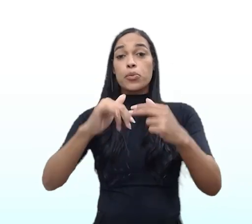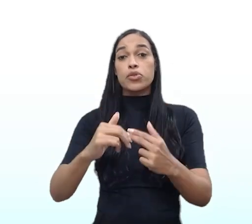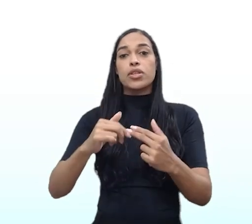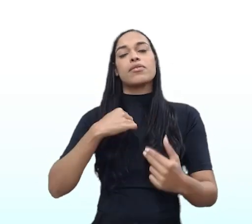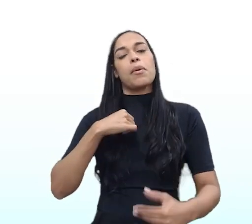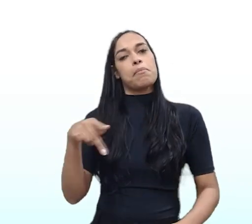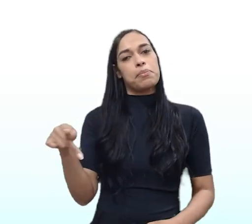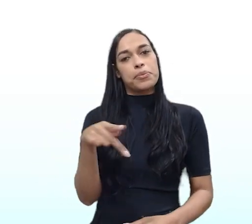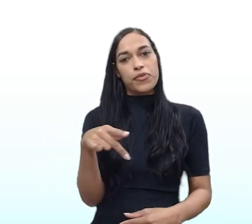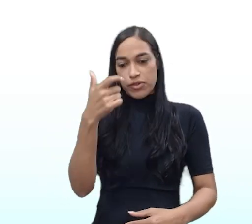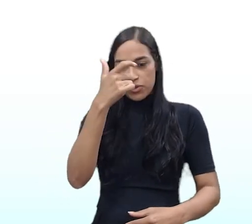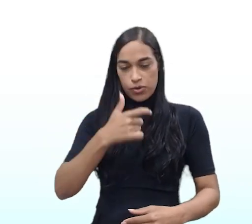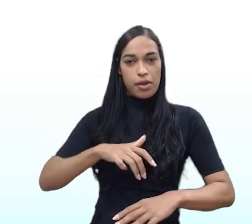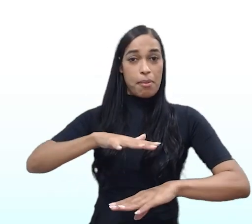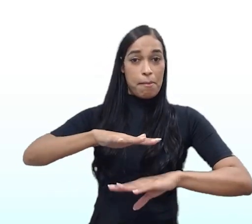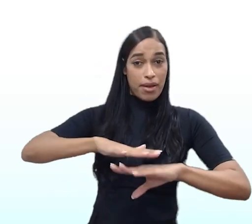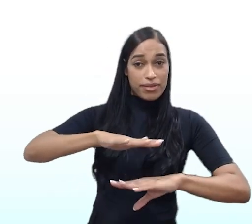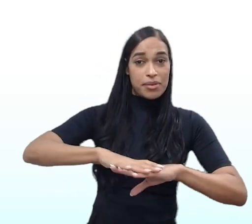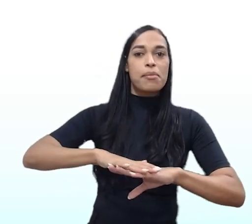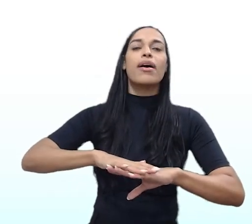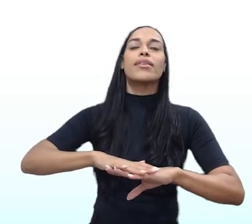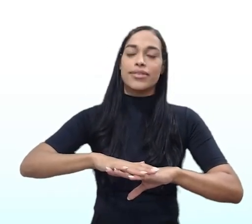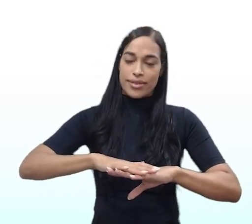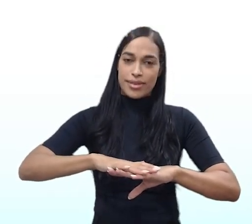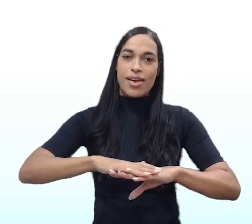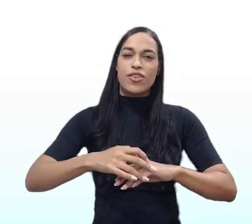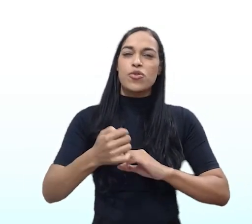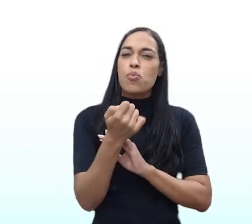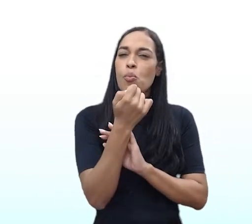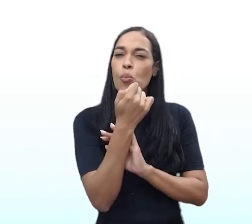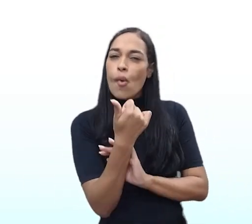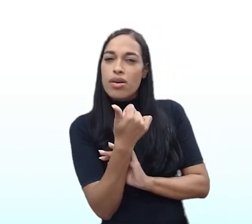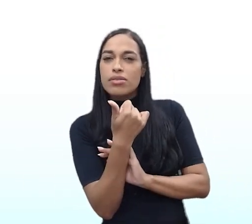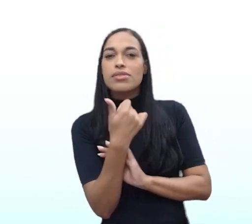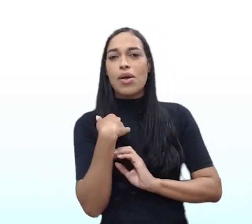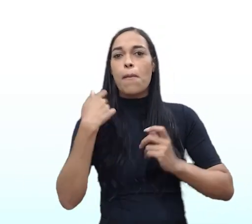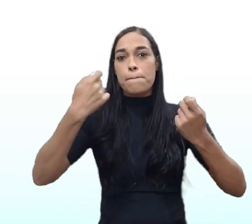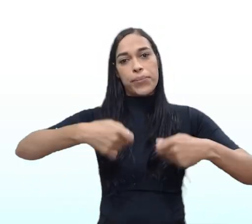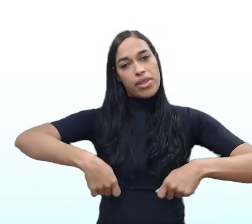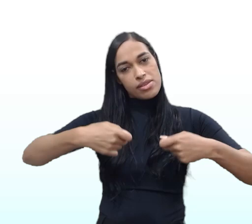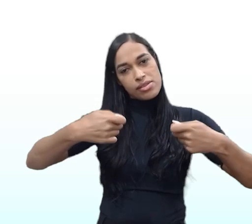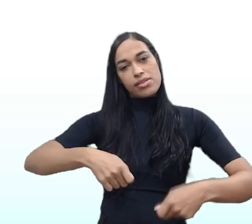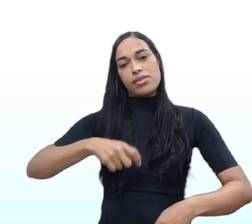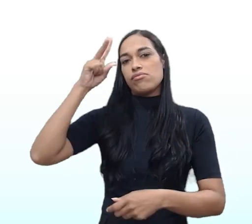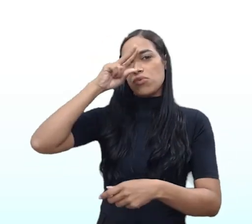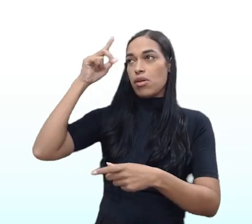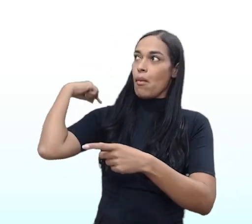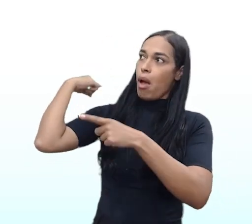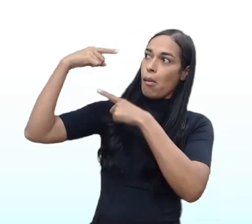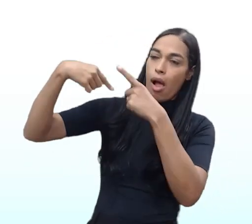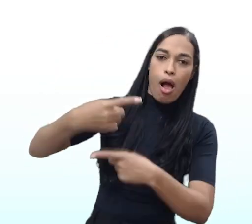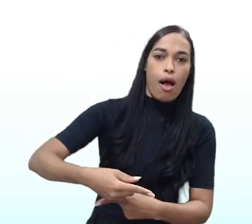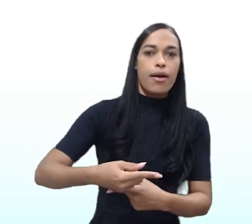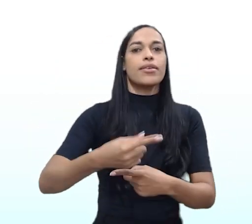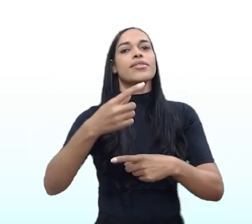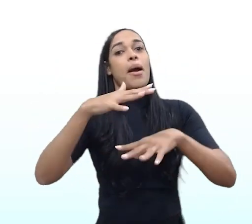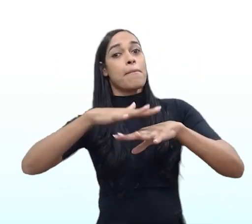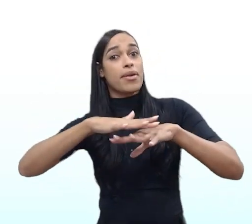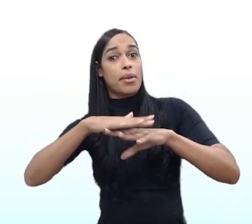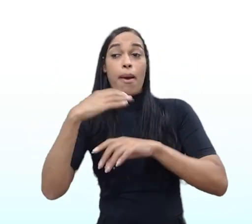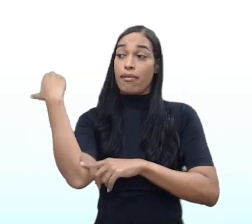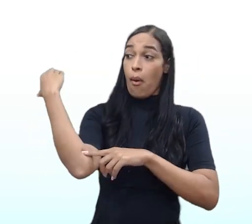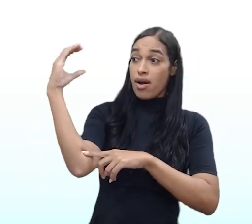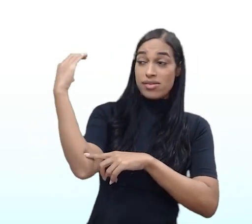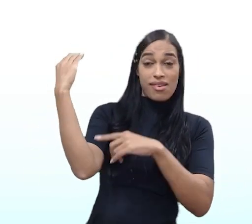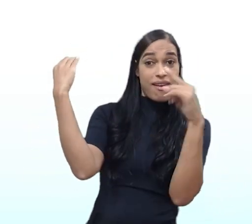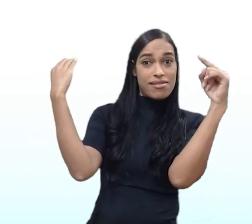porque como professor de matemática, eu sou quase que obrigado a retratar a história, né? A matemática, ela é uma